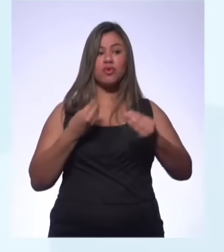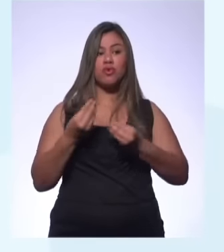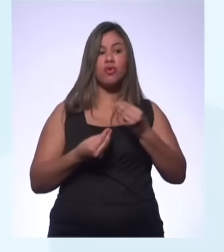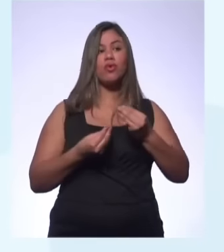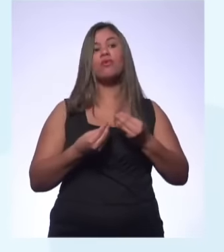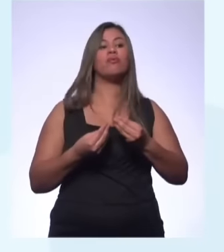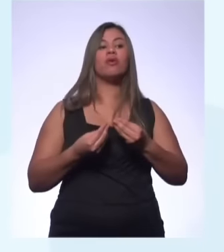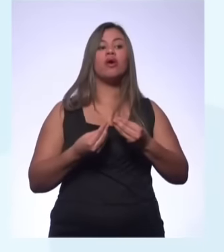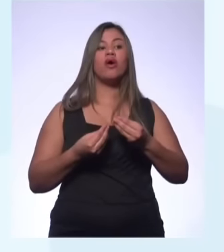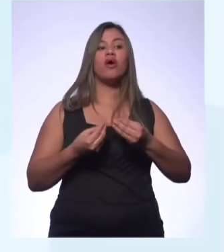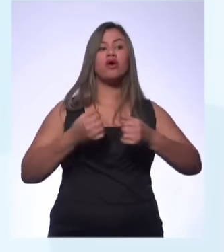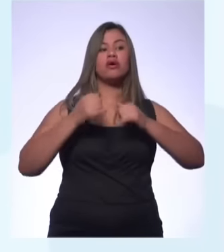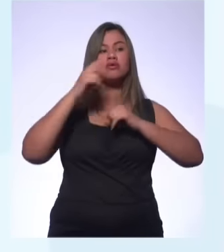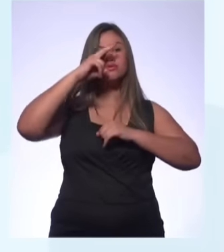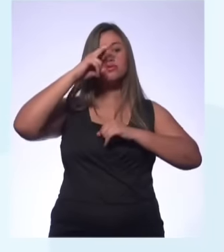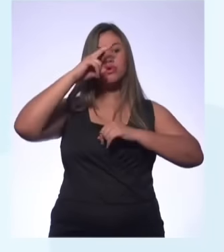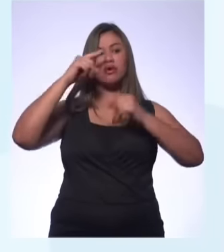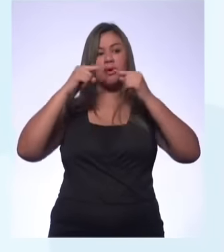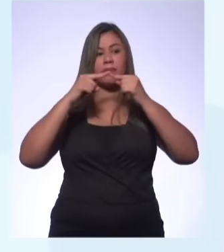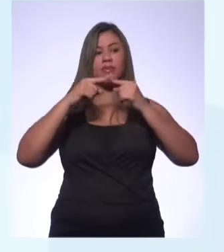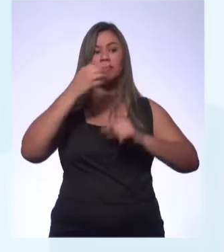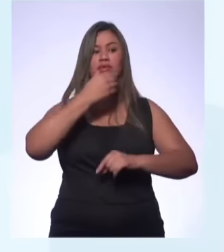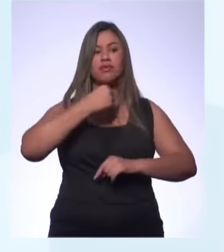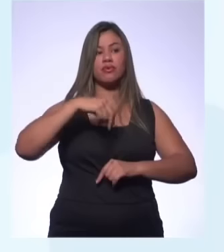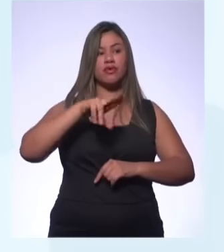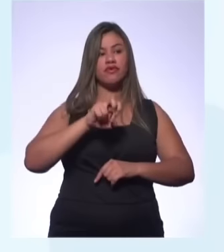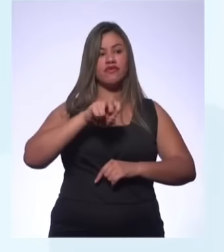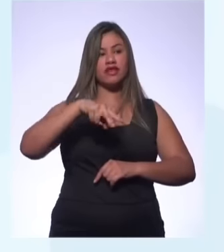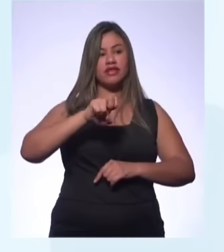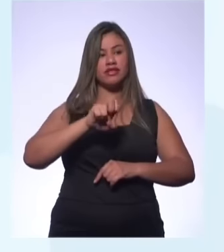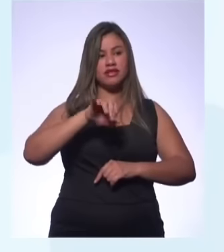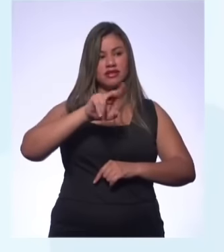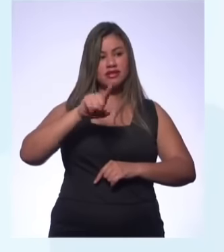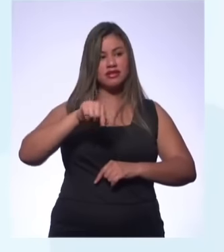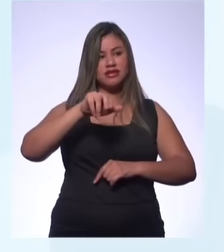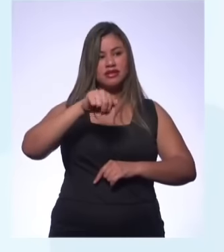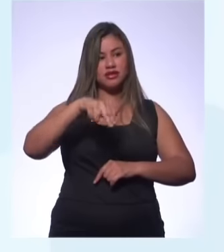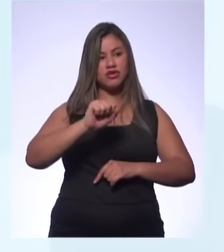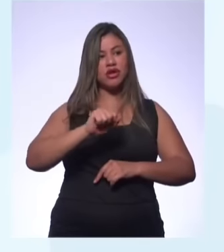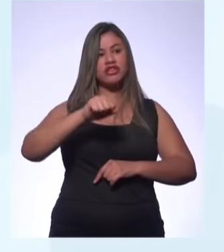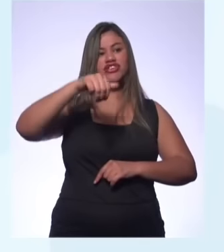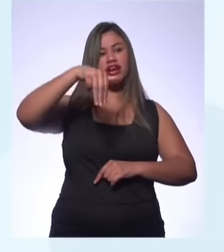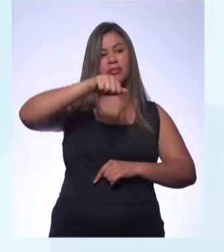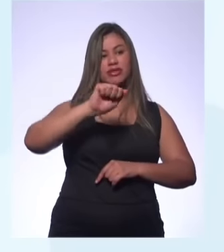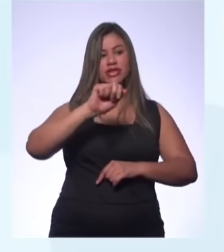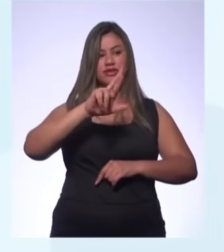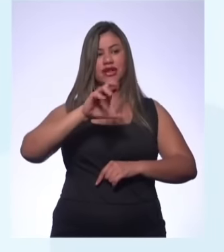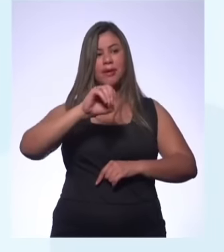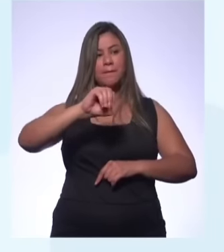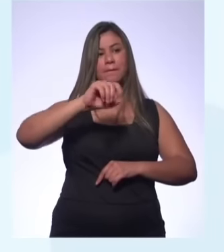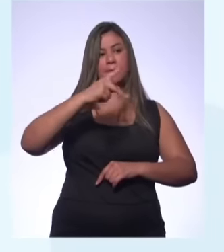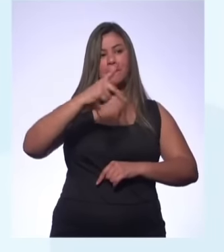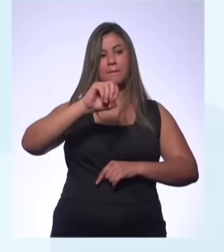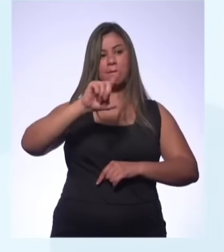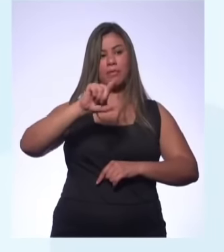mais fama foi o do mercador veneziano Marco Polo, que teria